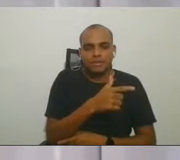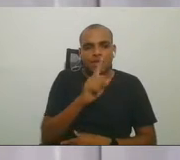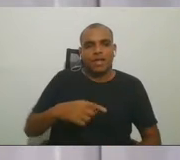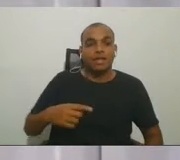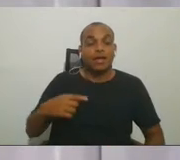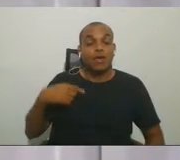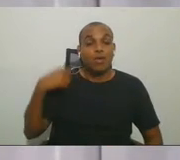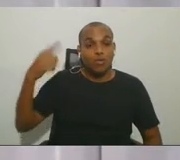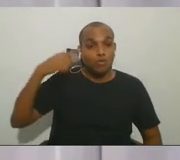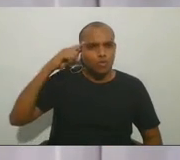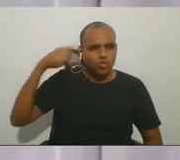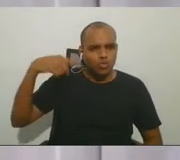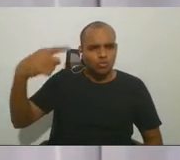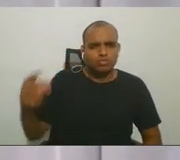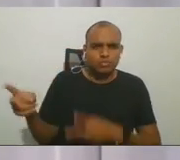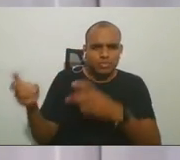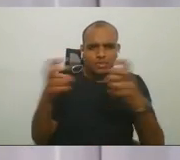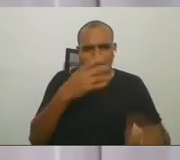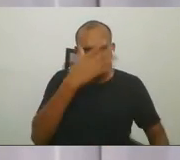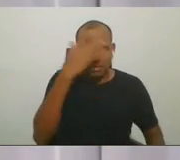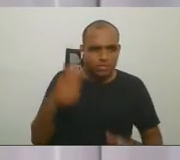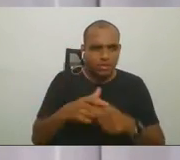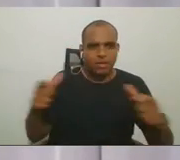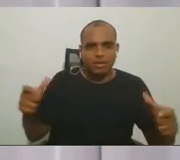dia. É uma questão central.